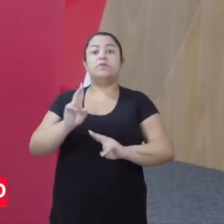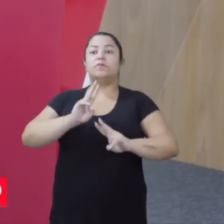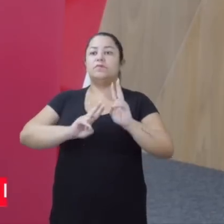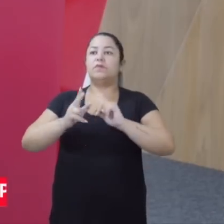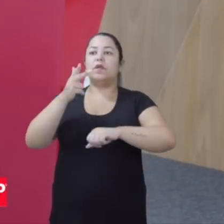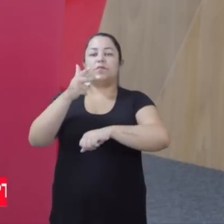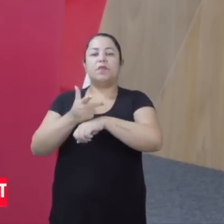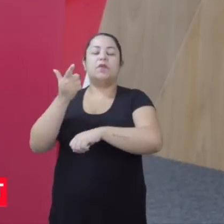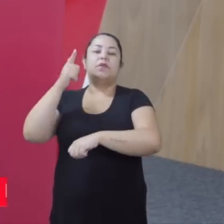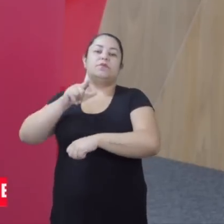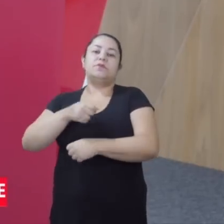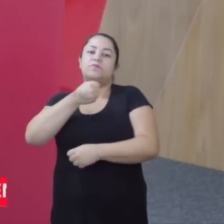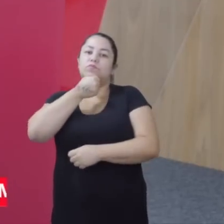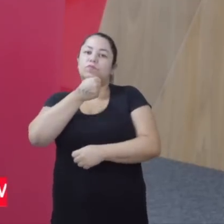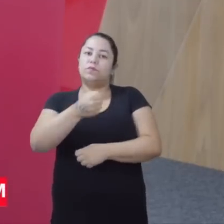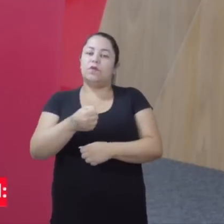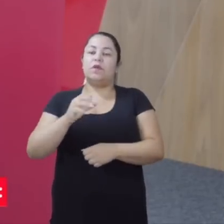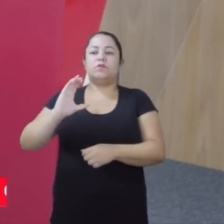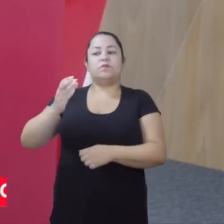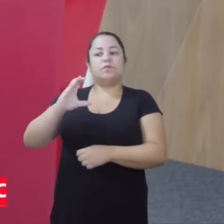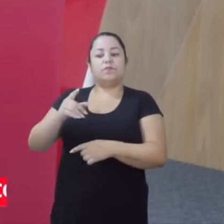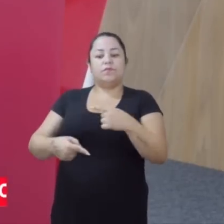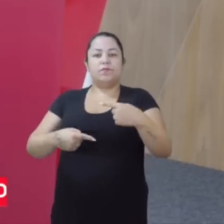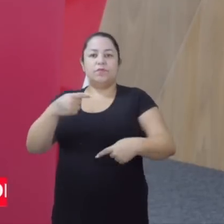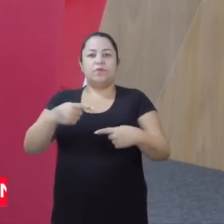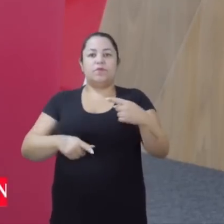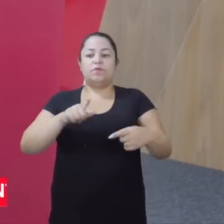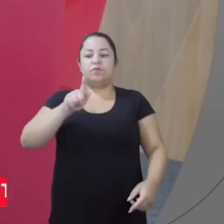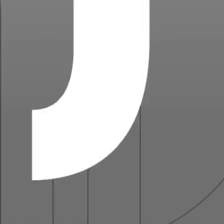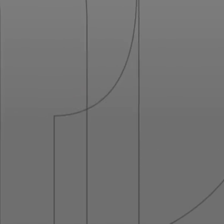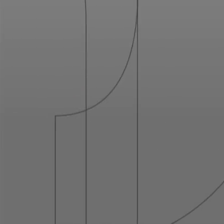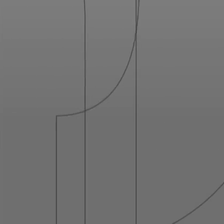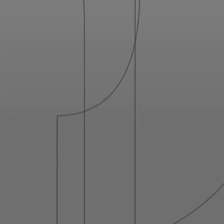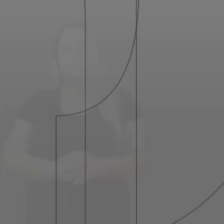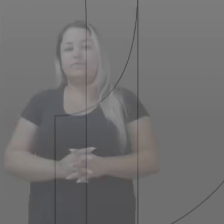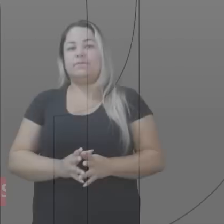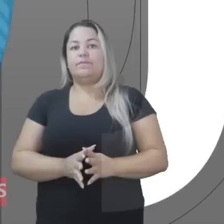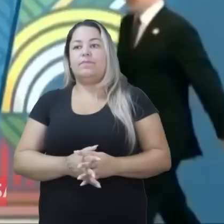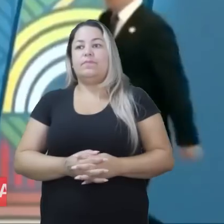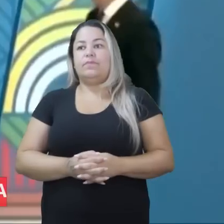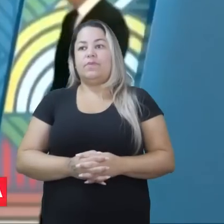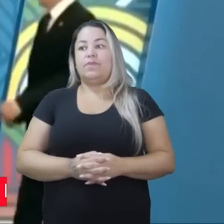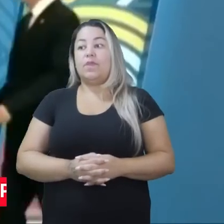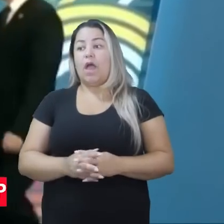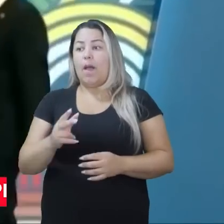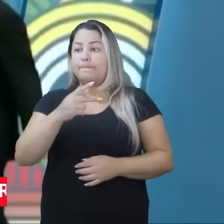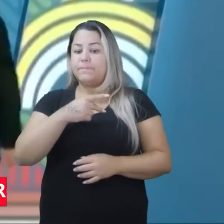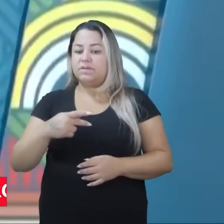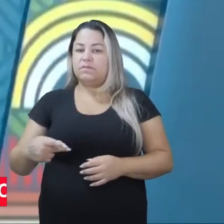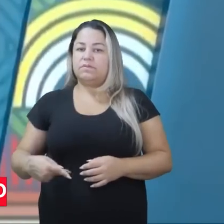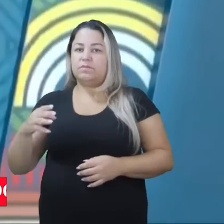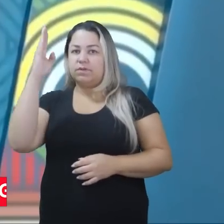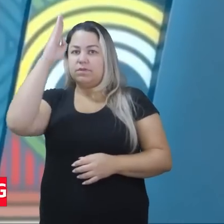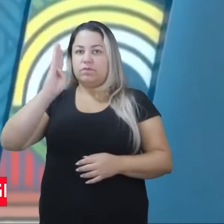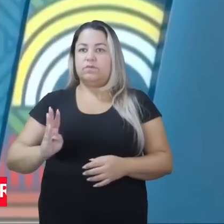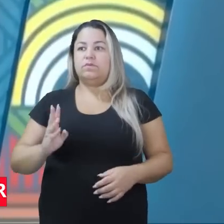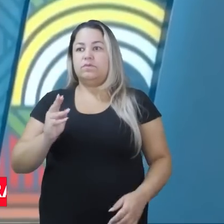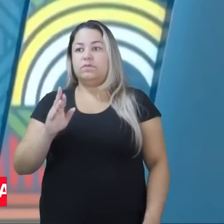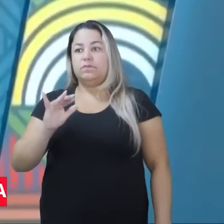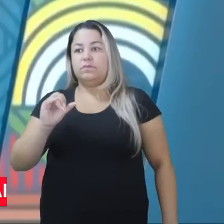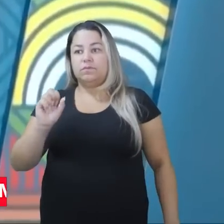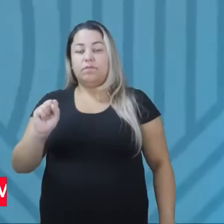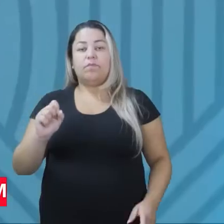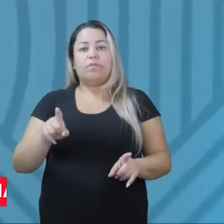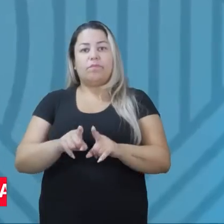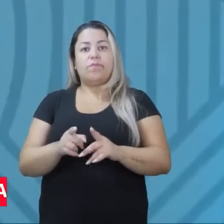da entrevista com a cientista política Gisele Citadini. A presidência brasileira do BRICS, em colaboração